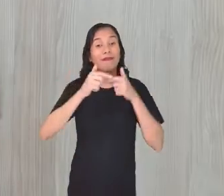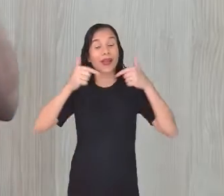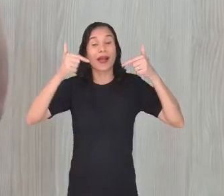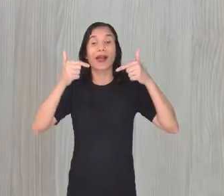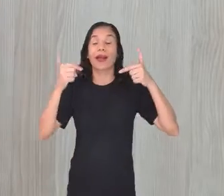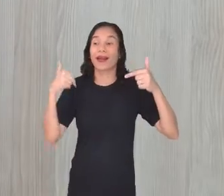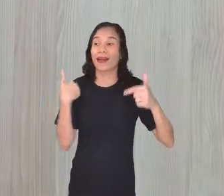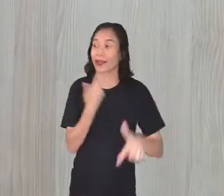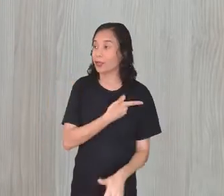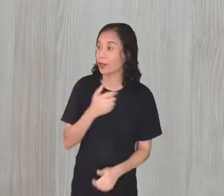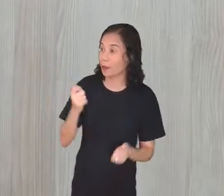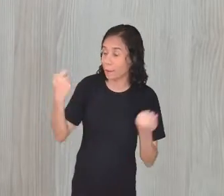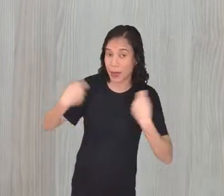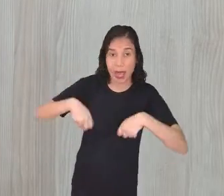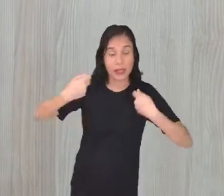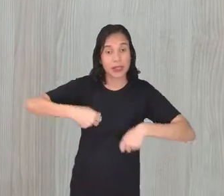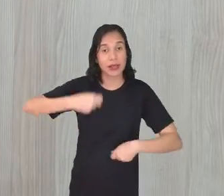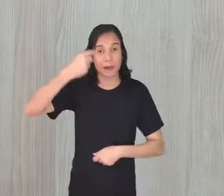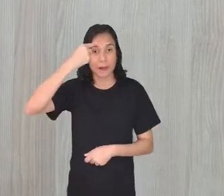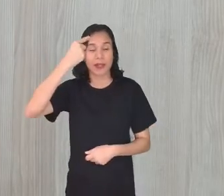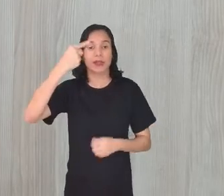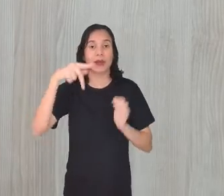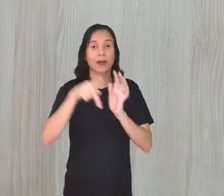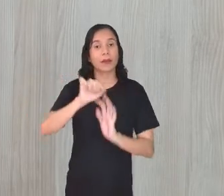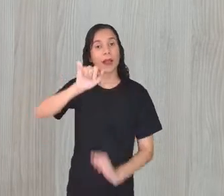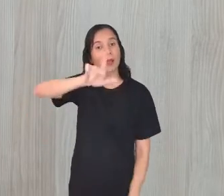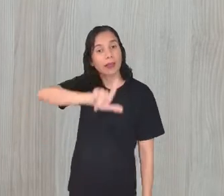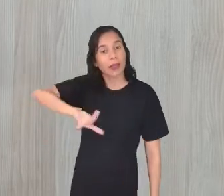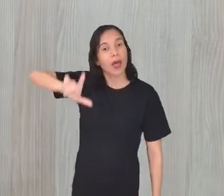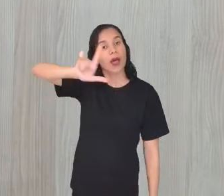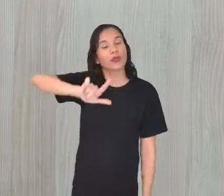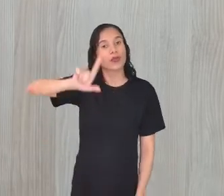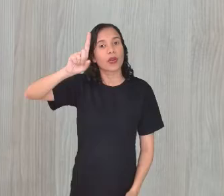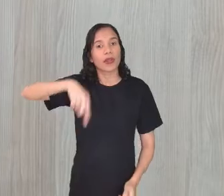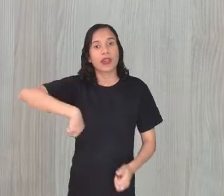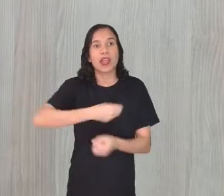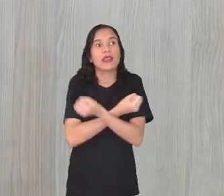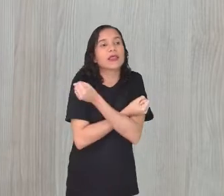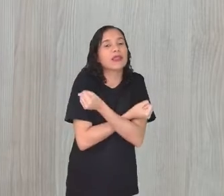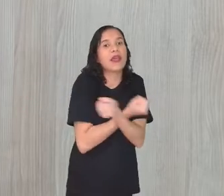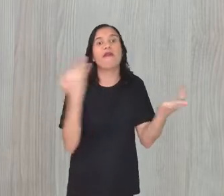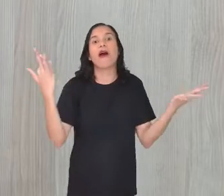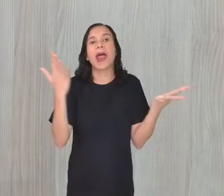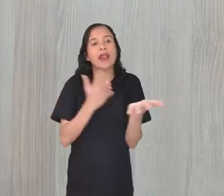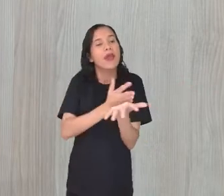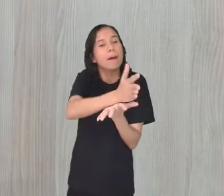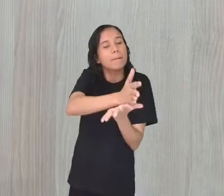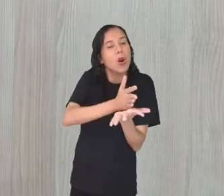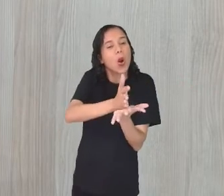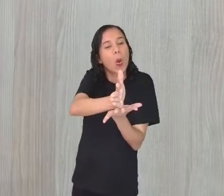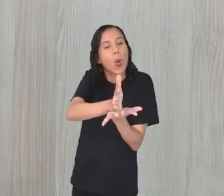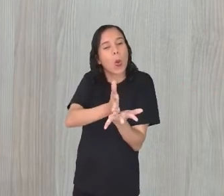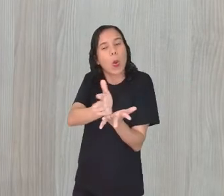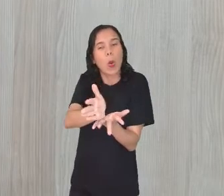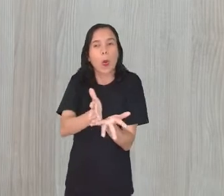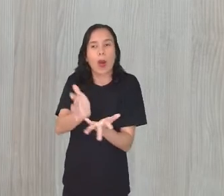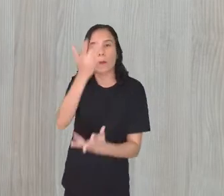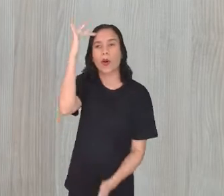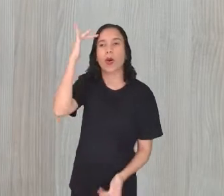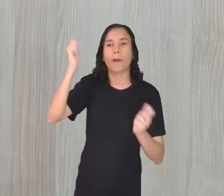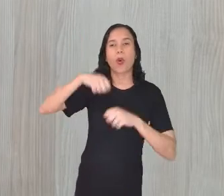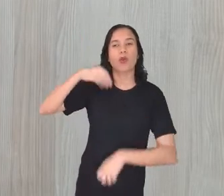a gente precisa pensar a literatura como um campo das possibilidades. É o campo em que você pode experimentar